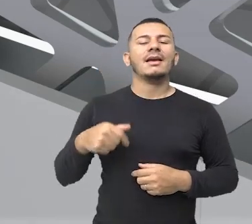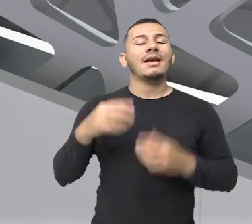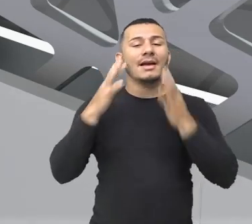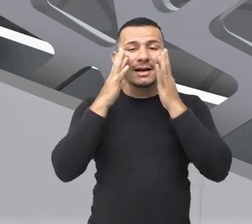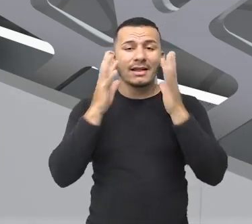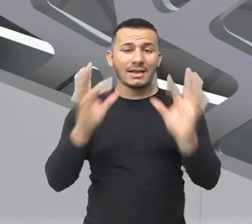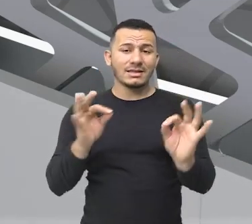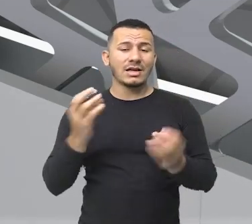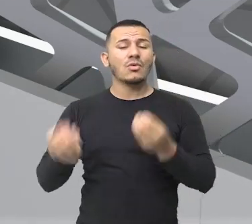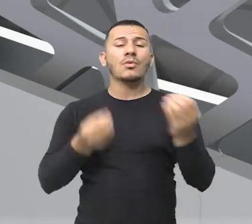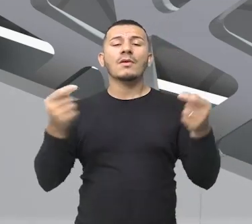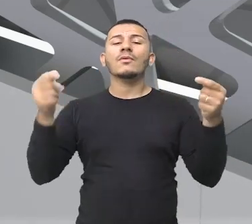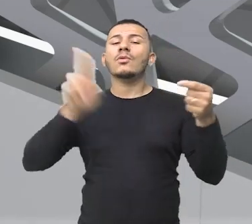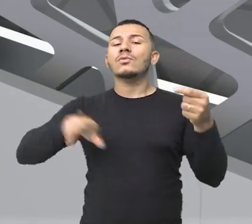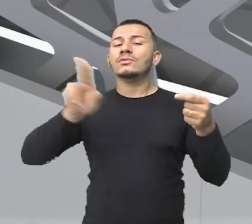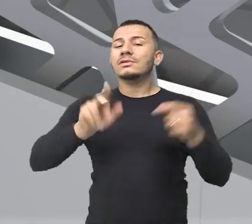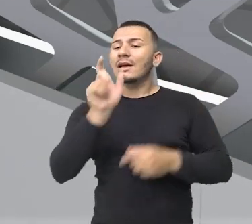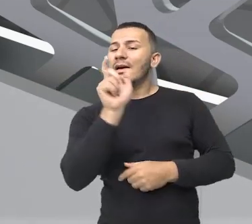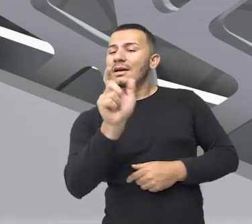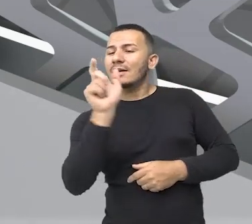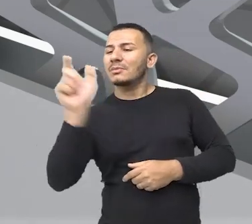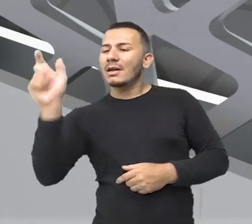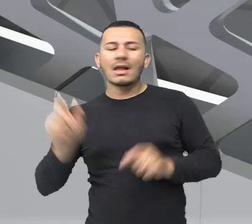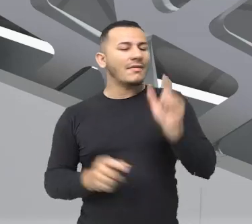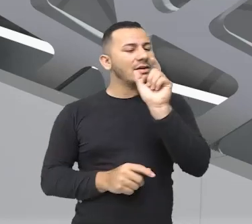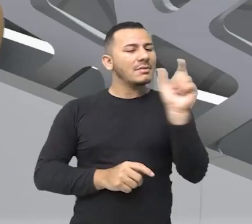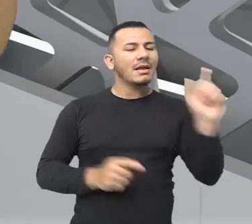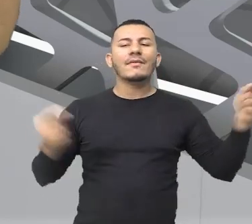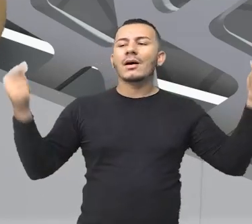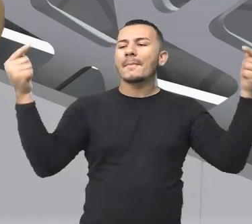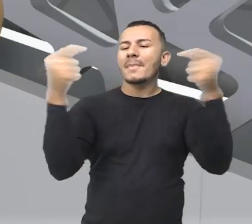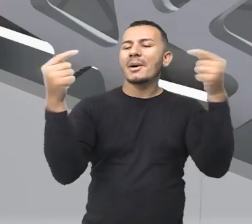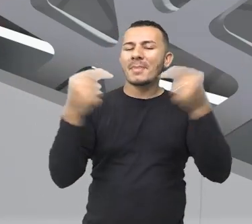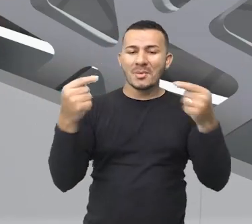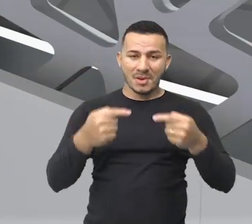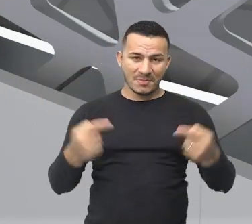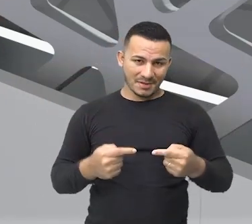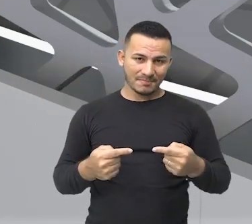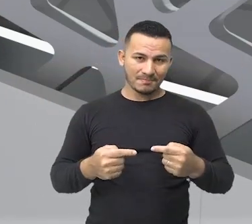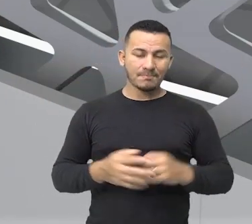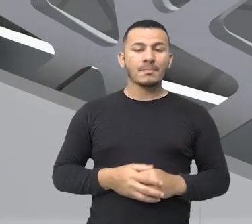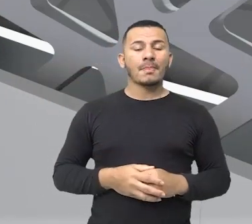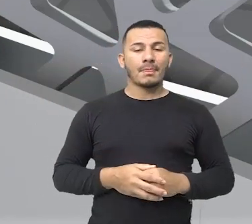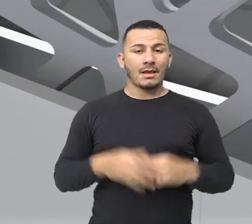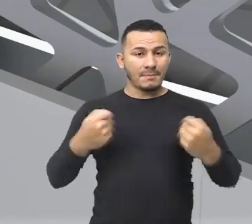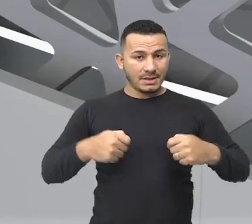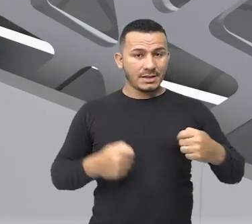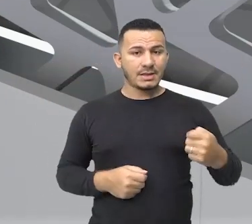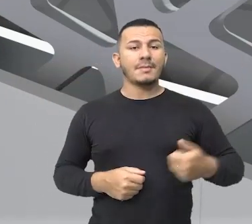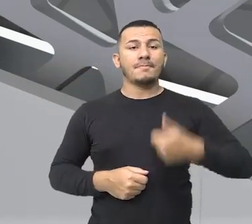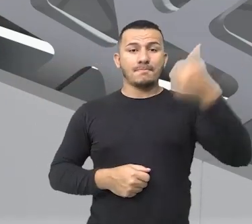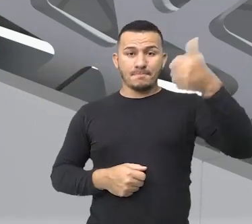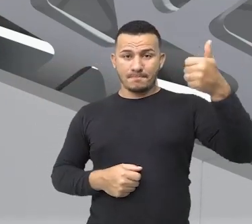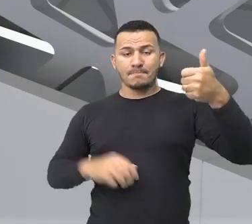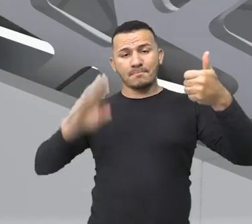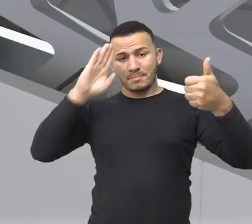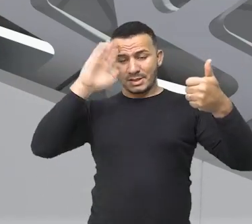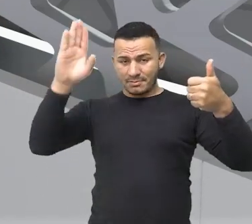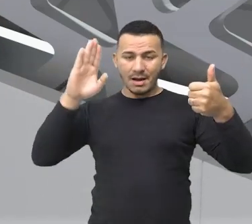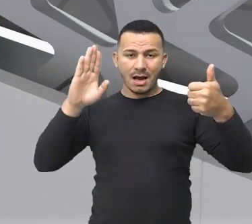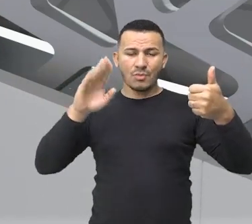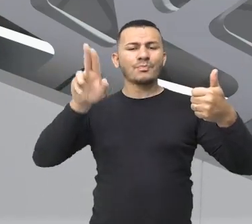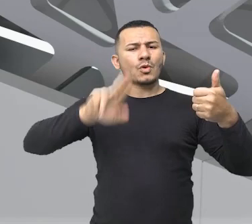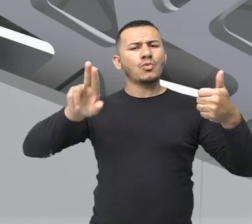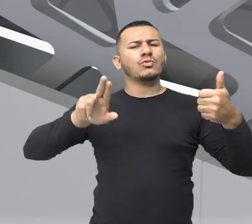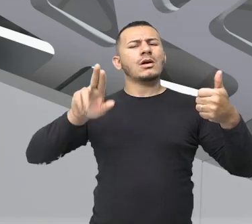conexão entre as partes do meu texto. Tenho que ter uma ideia principal, que vai utilizar aquela linguagem